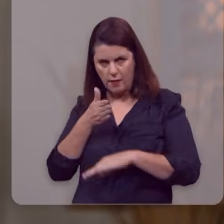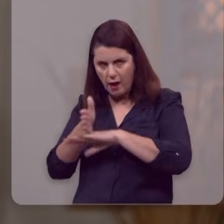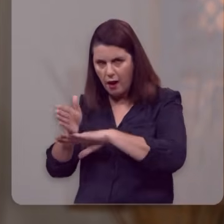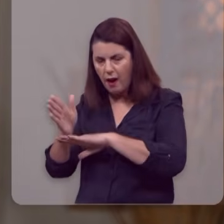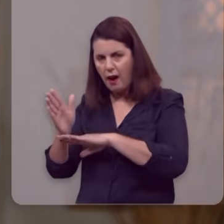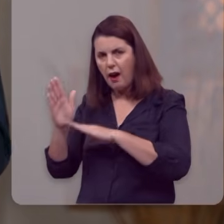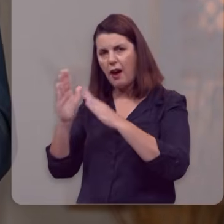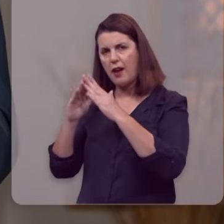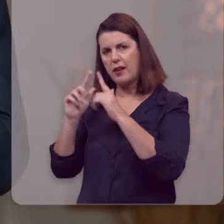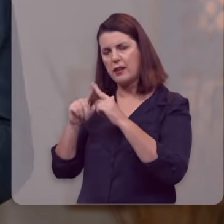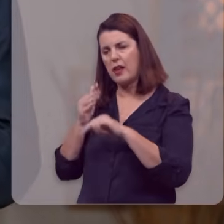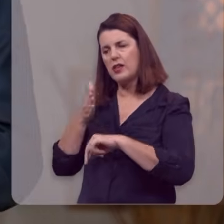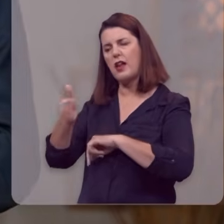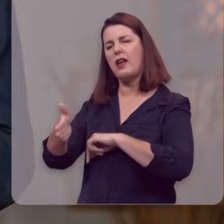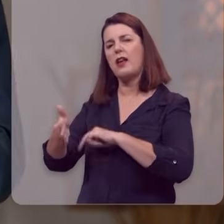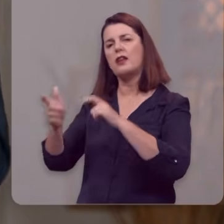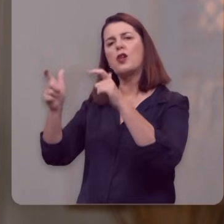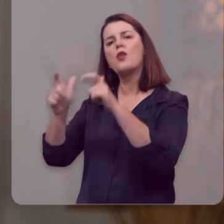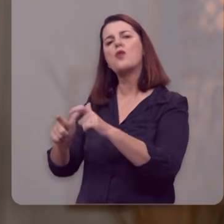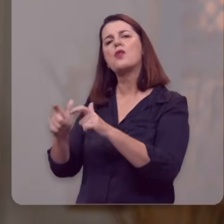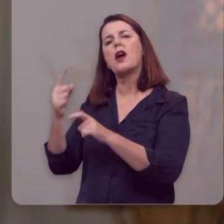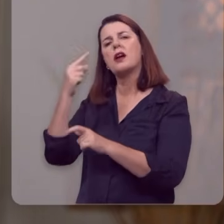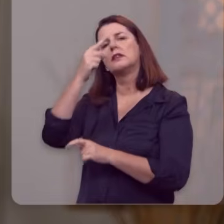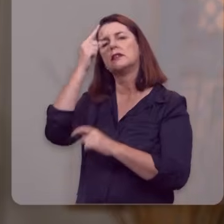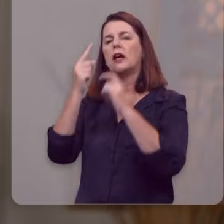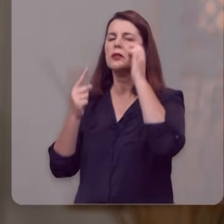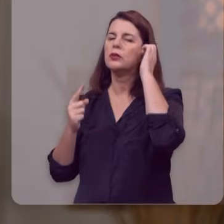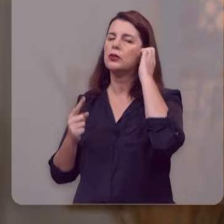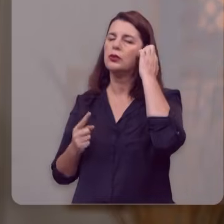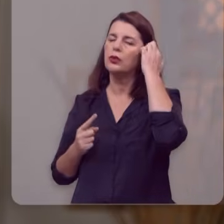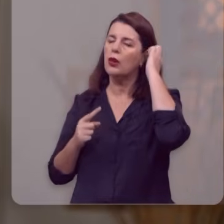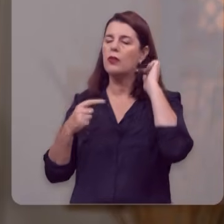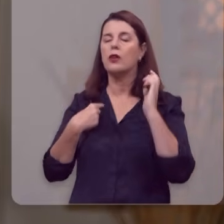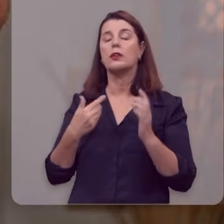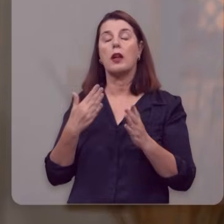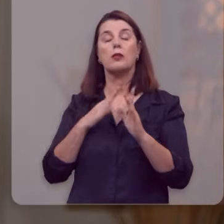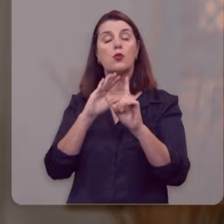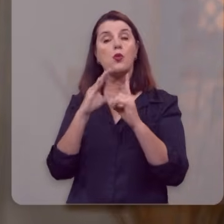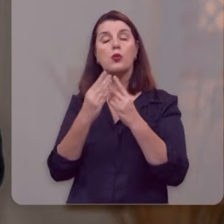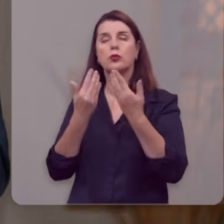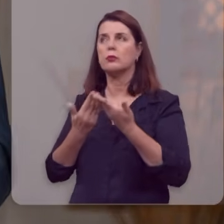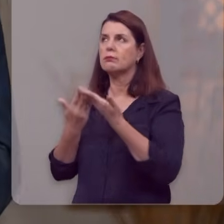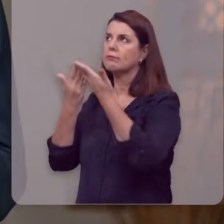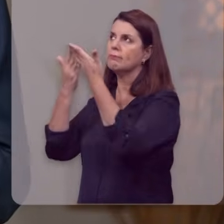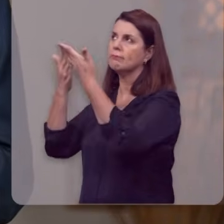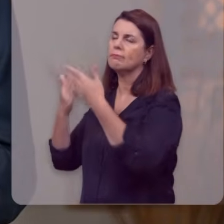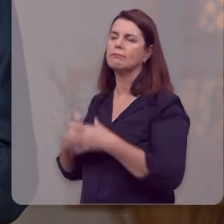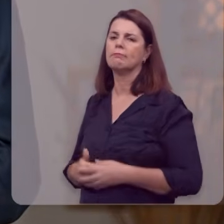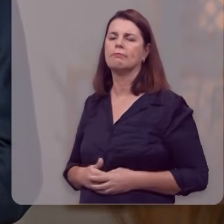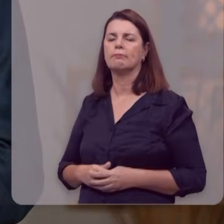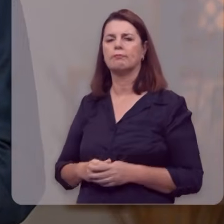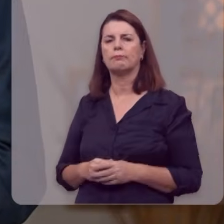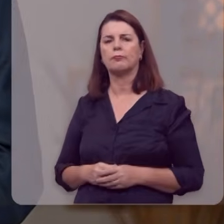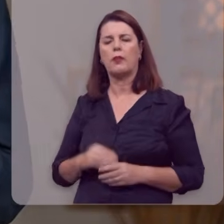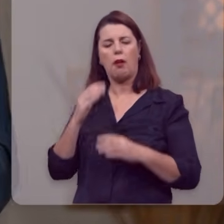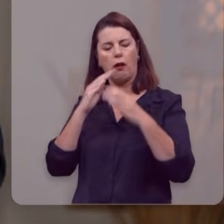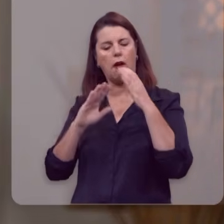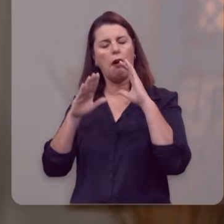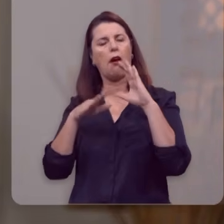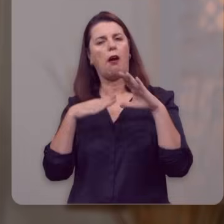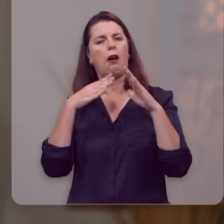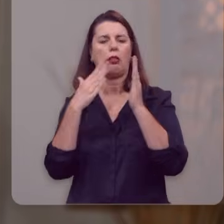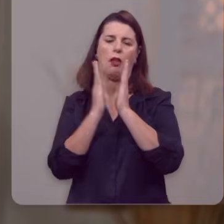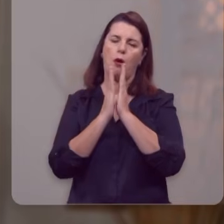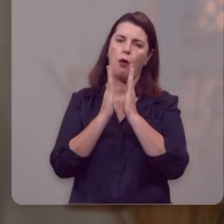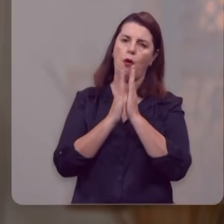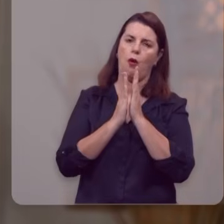igreja, quando você entra num templo sagrado, você vai lá participar de um culto. Você